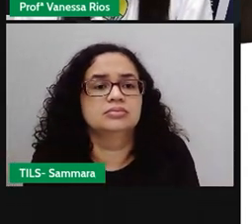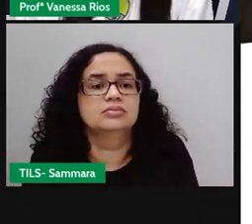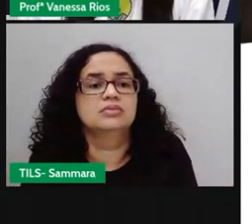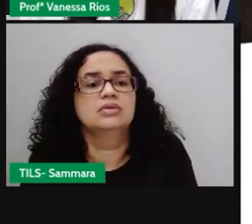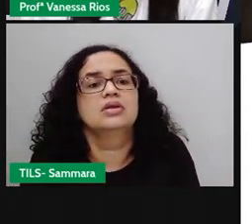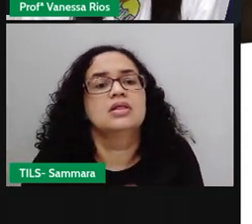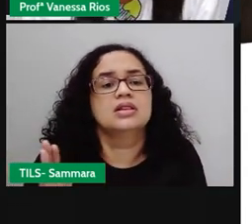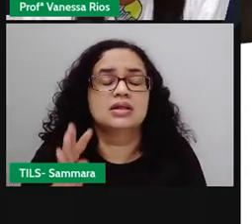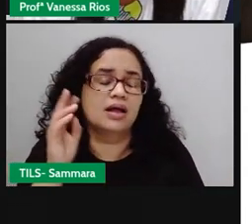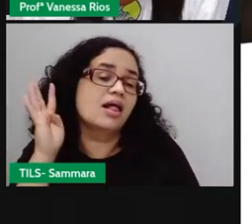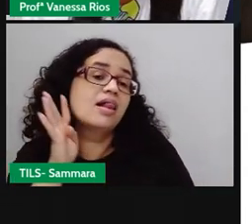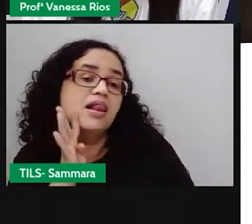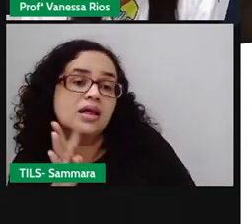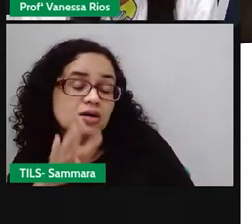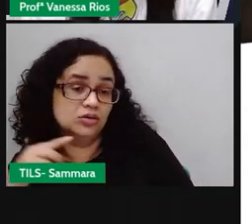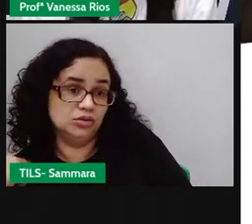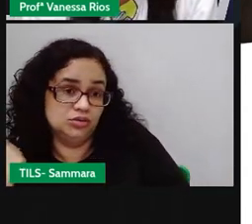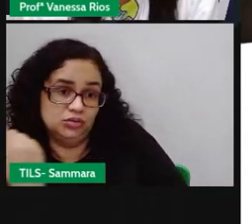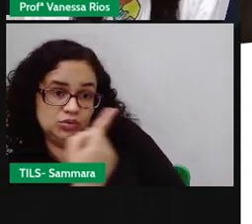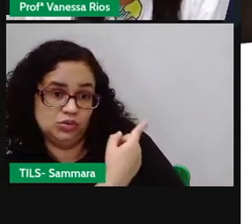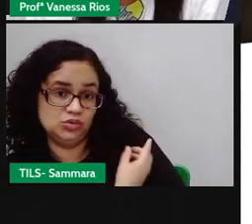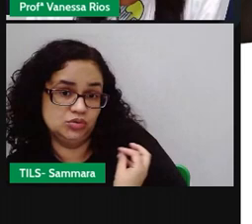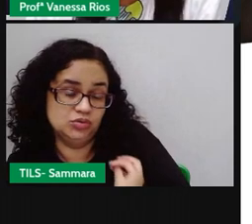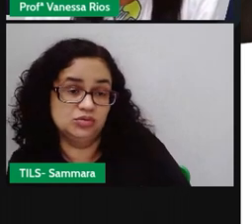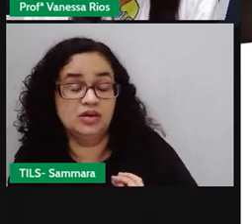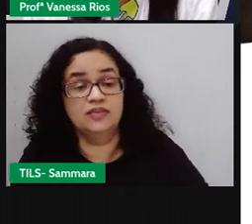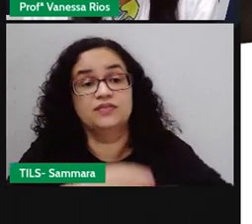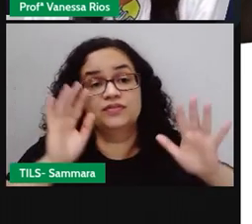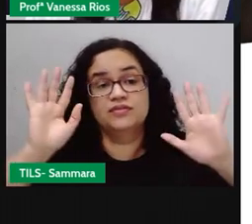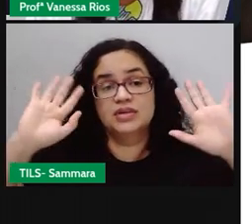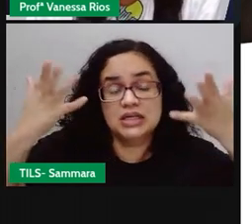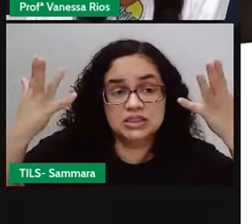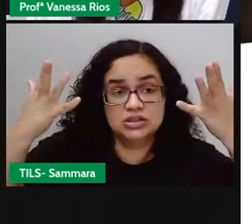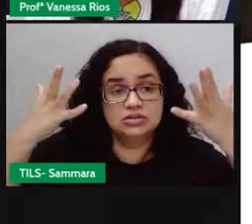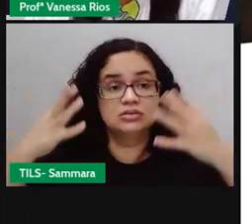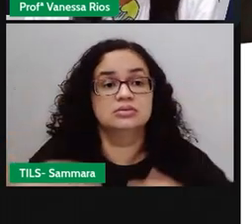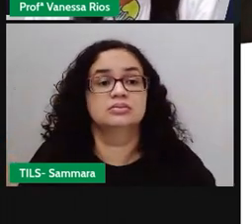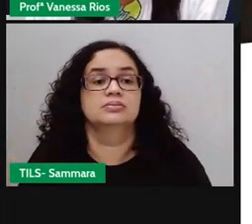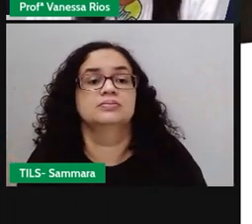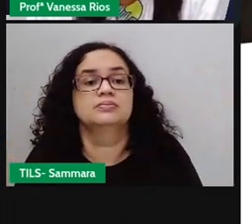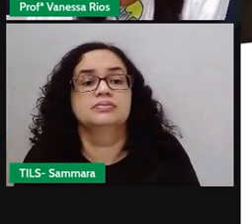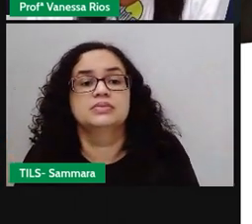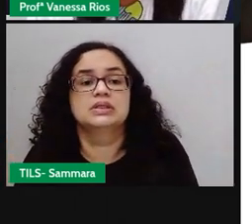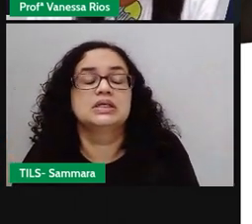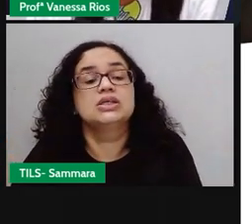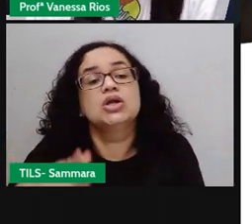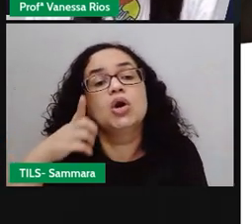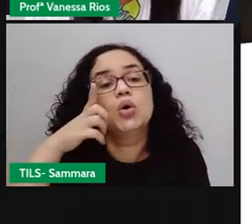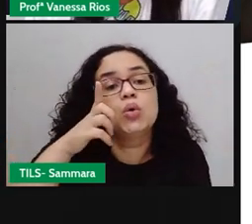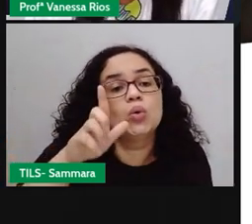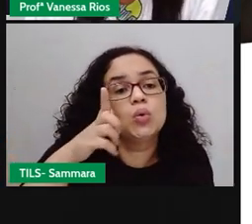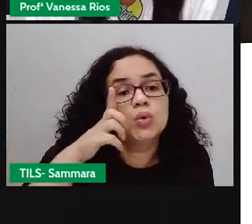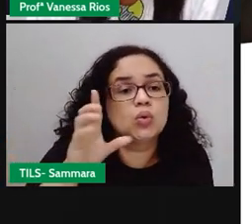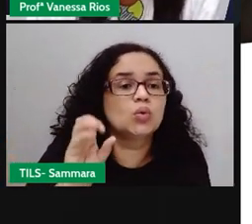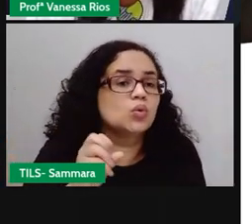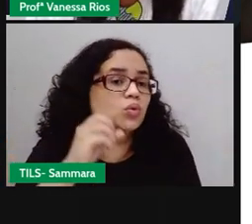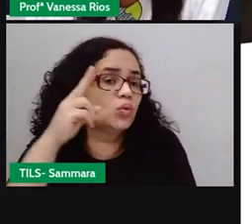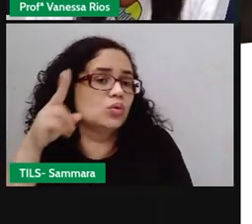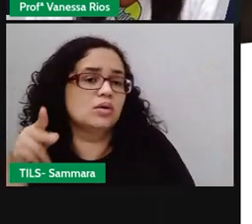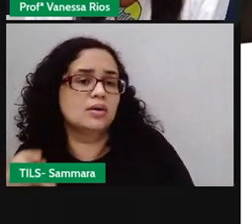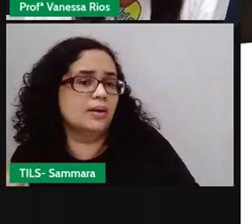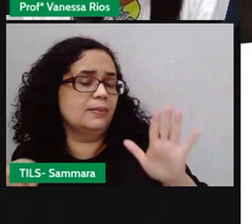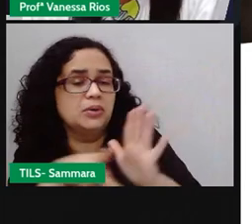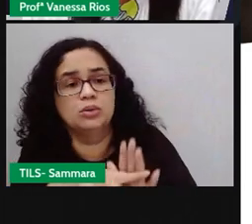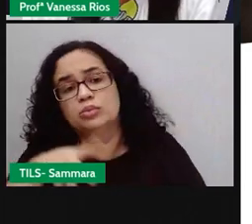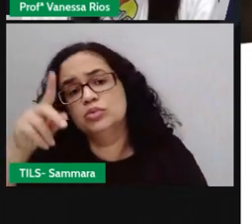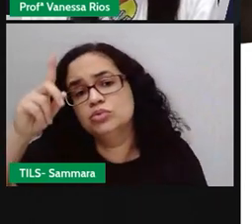de mais destaque em nossa vida, né? Sejam as festas, as comemorações, as conquistas, ou então o nosso próprio dia